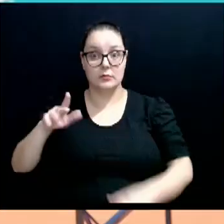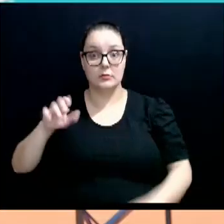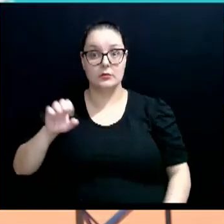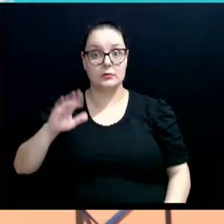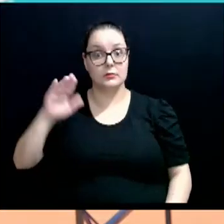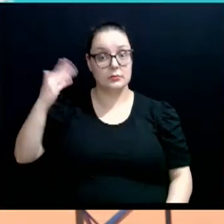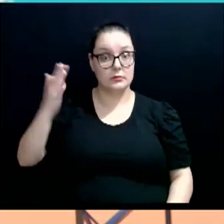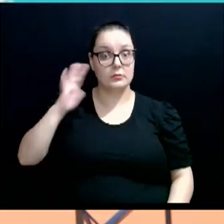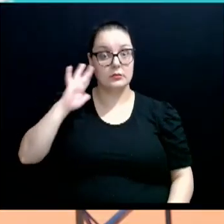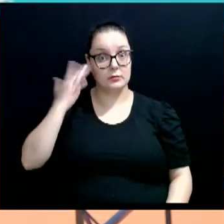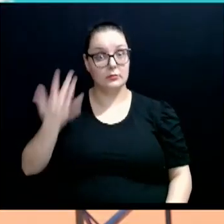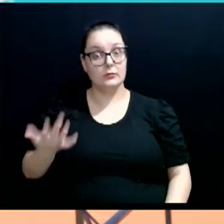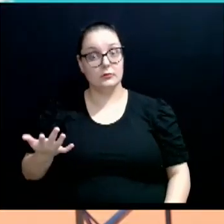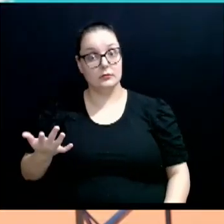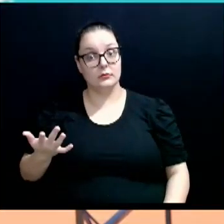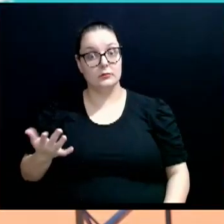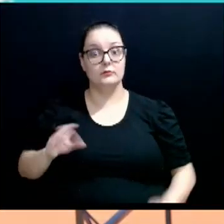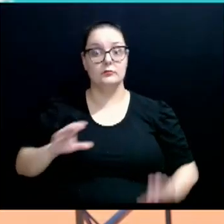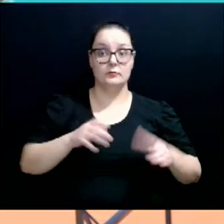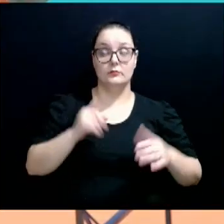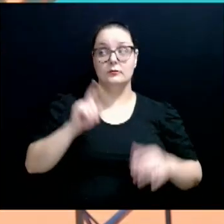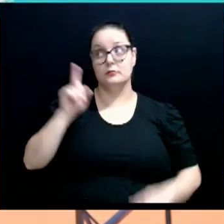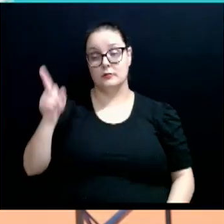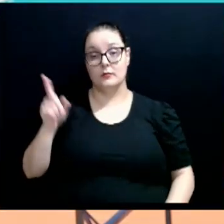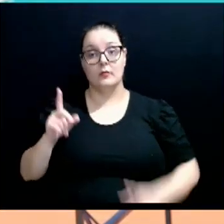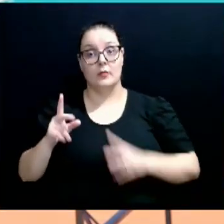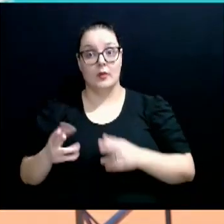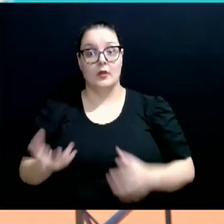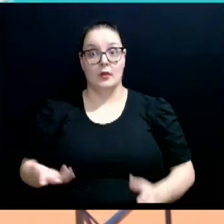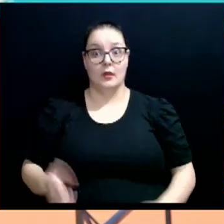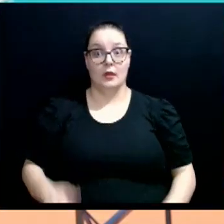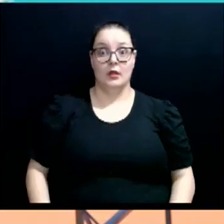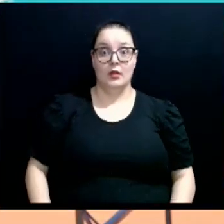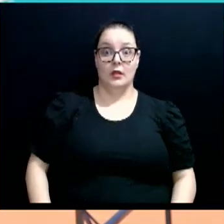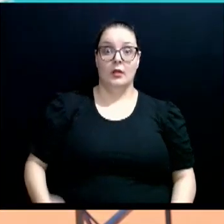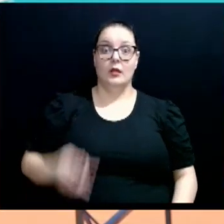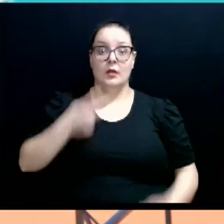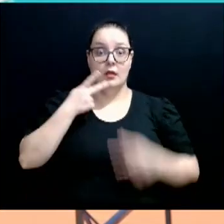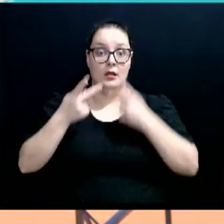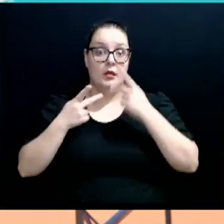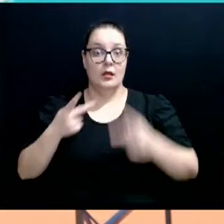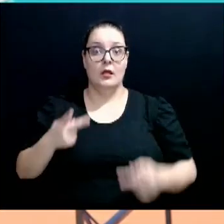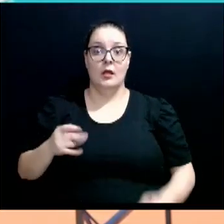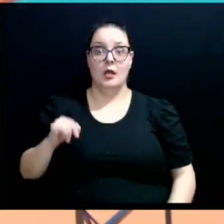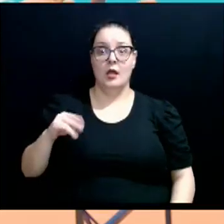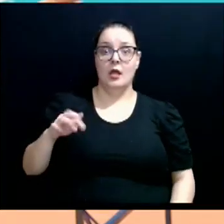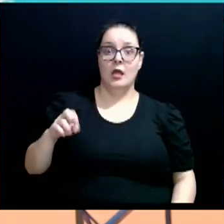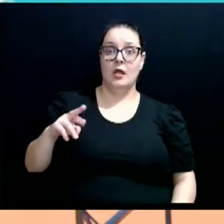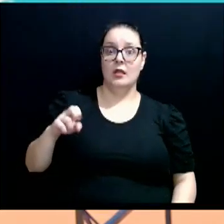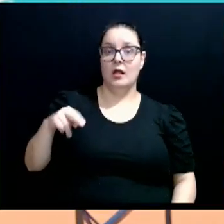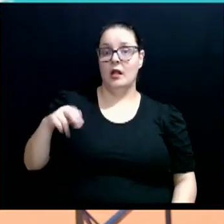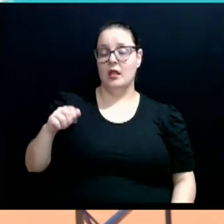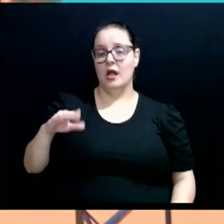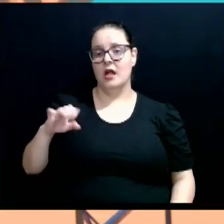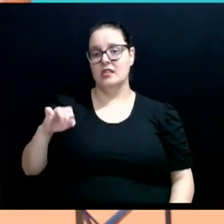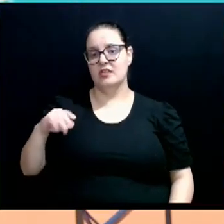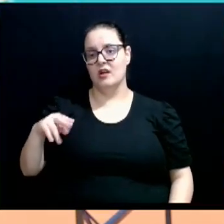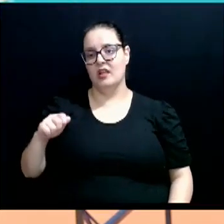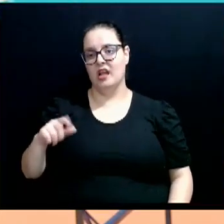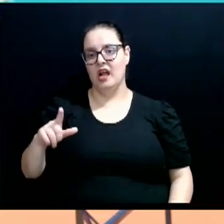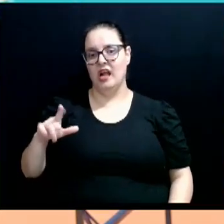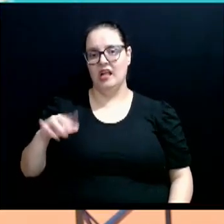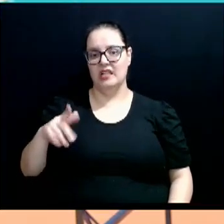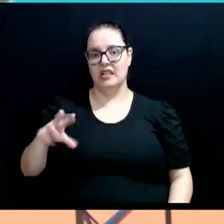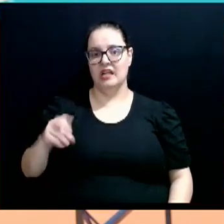para as equipes de lá, como a gente falou assim da internacionalização, né? Acho que como tem muito jogador do mundo inteiro jogando